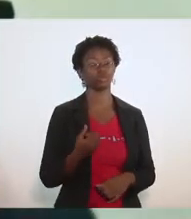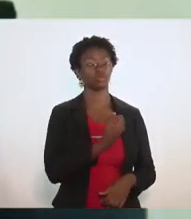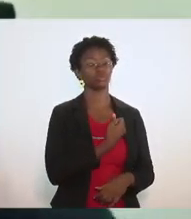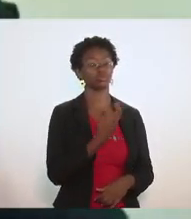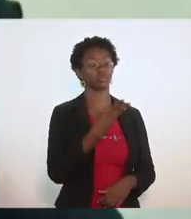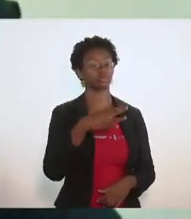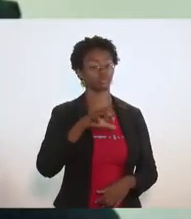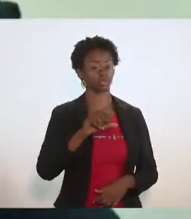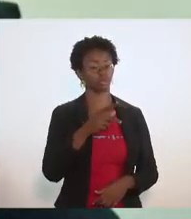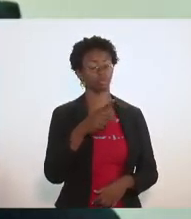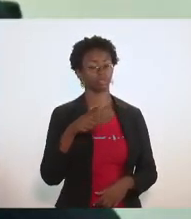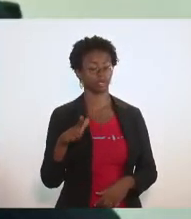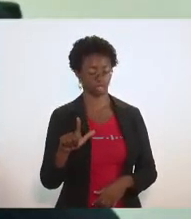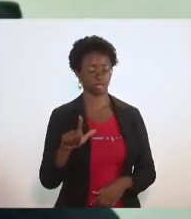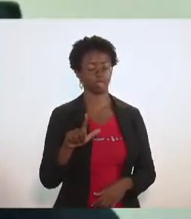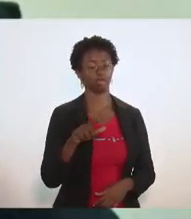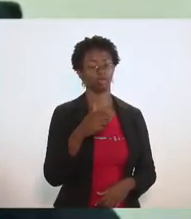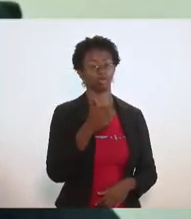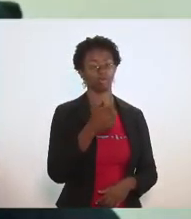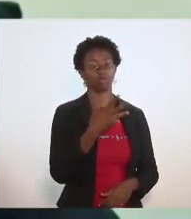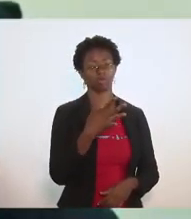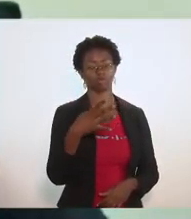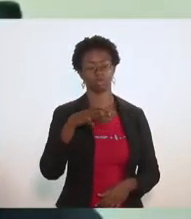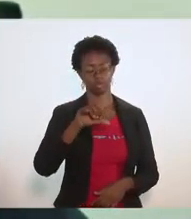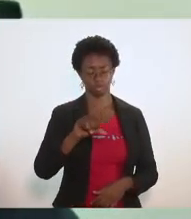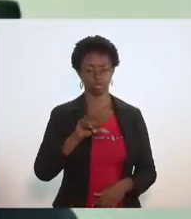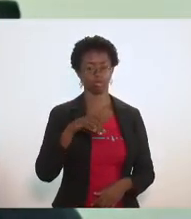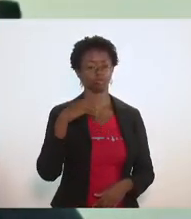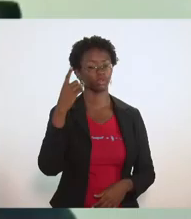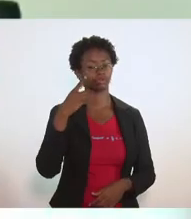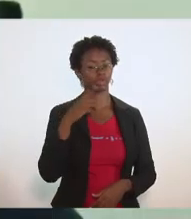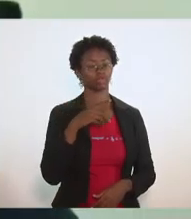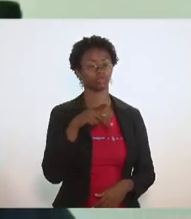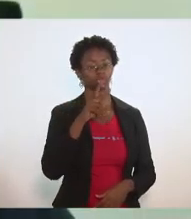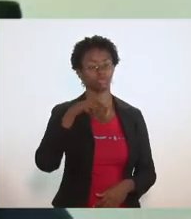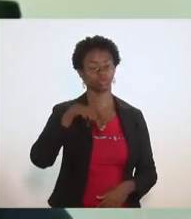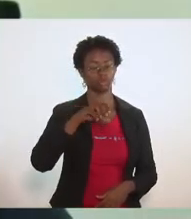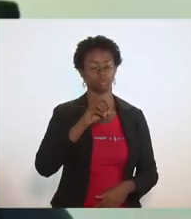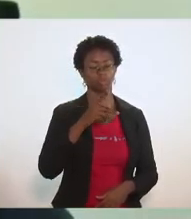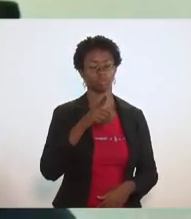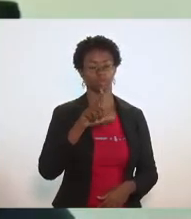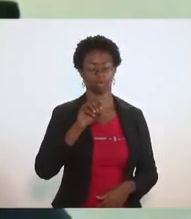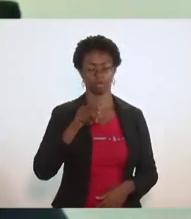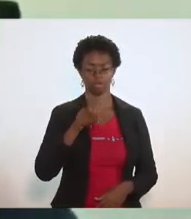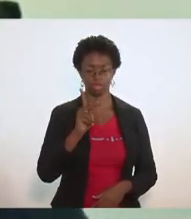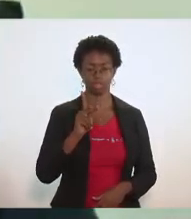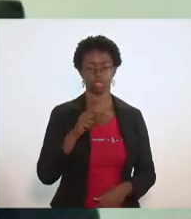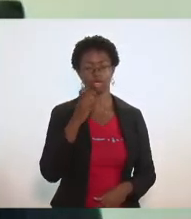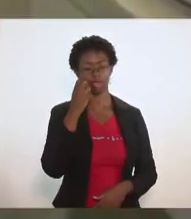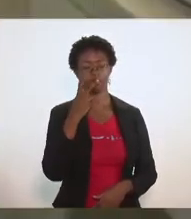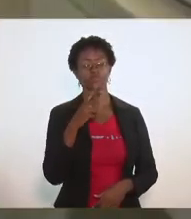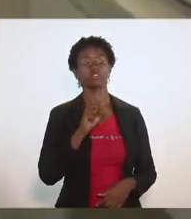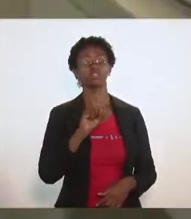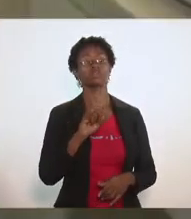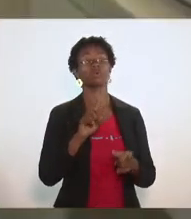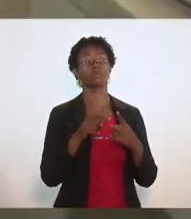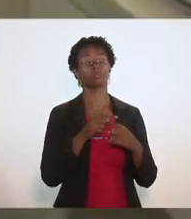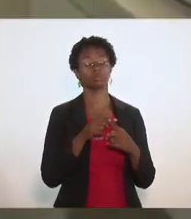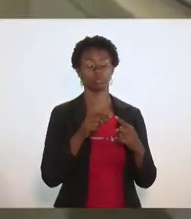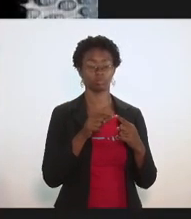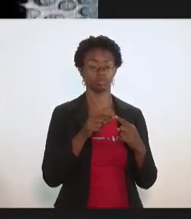39 da pauta. Esse é o número 38, né? O 38, que é o 2586